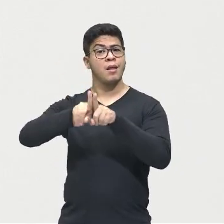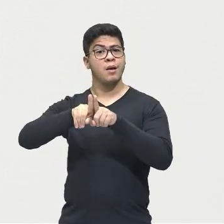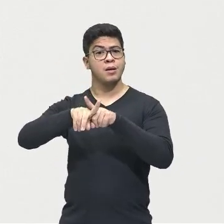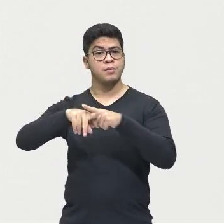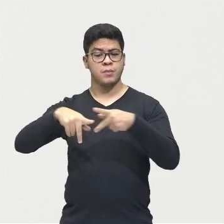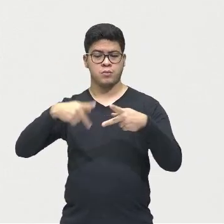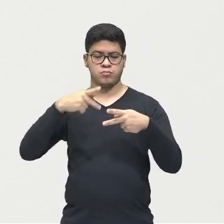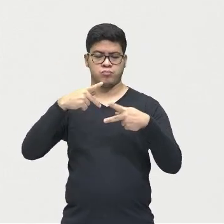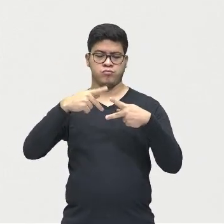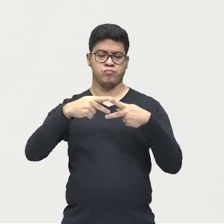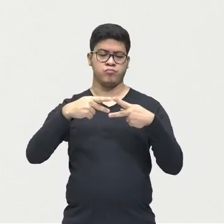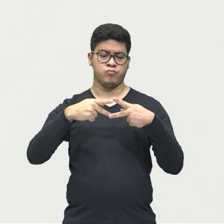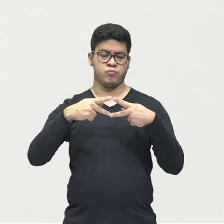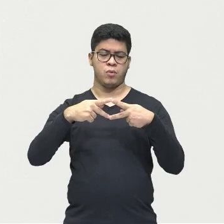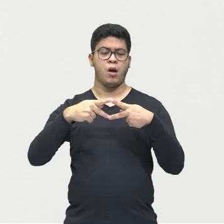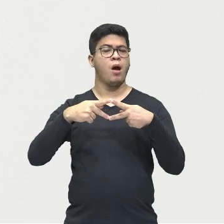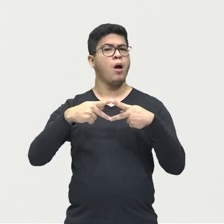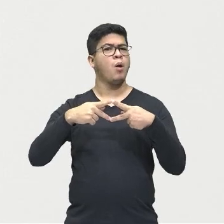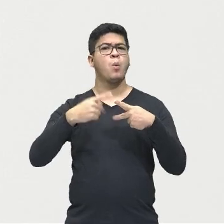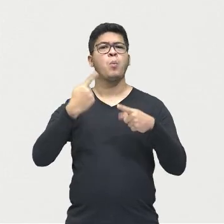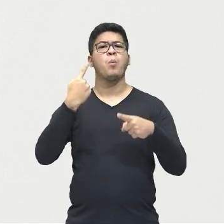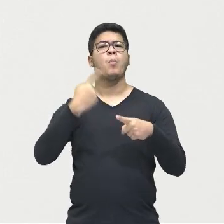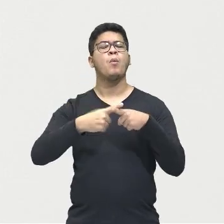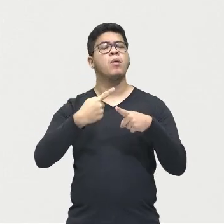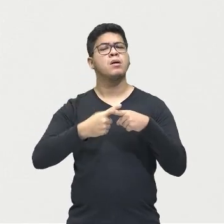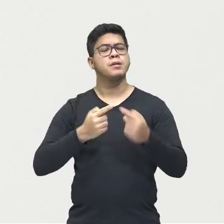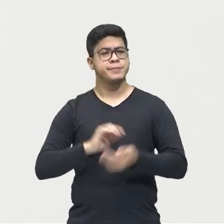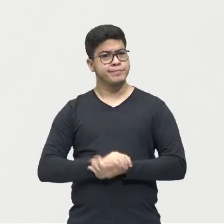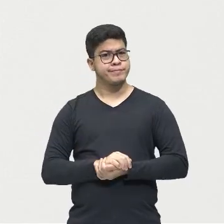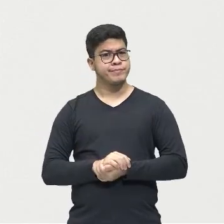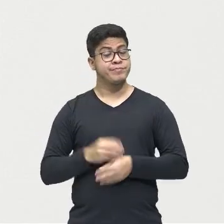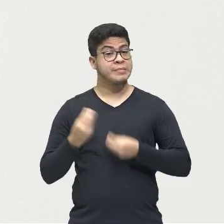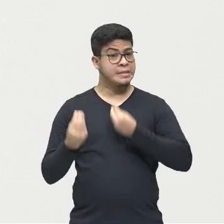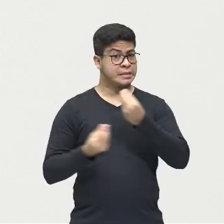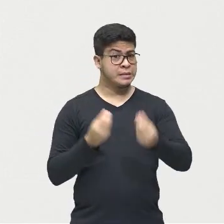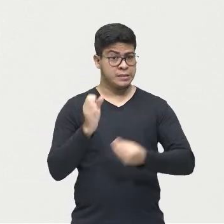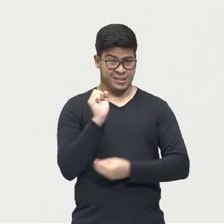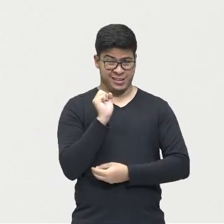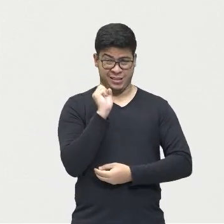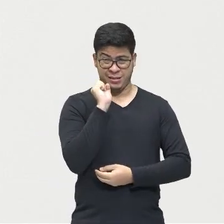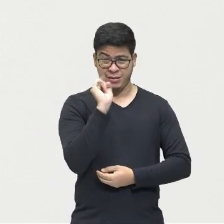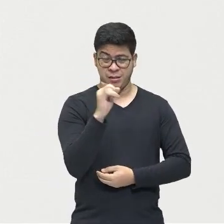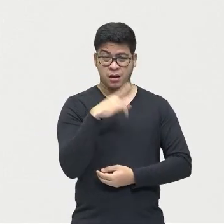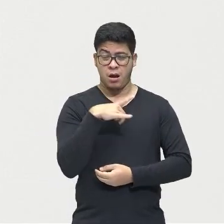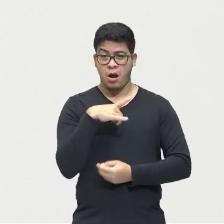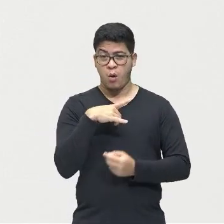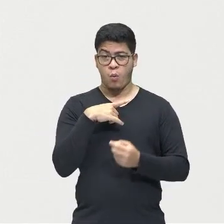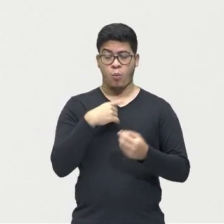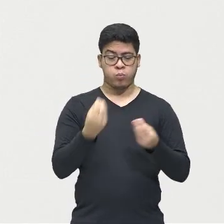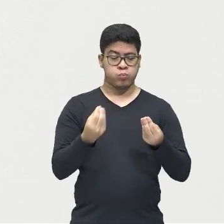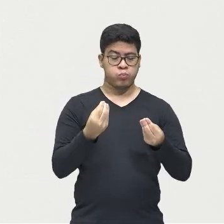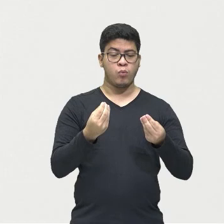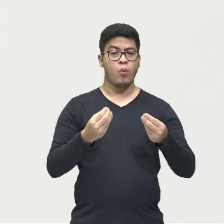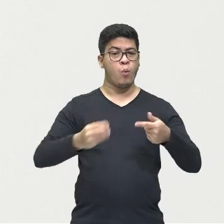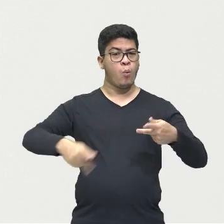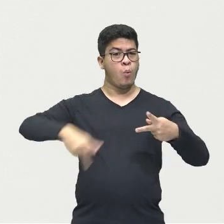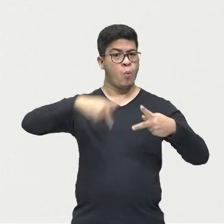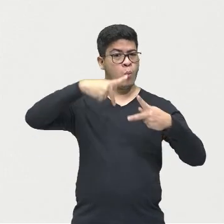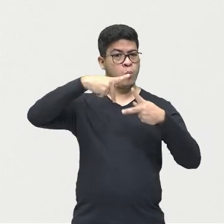é um quadrado. Por quê? Isso acontece porque todo quadrado possui lados